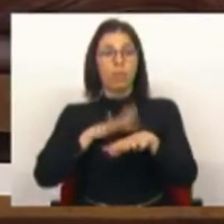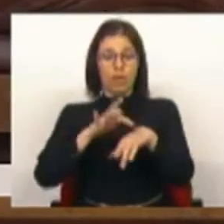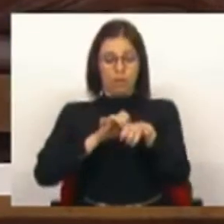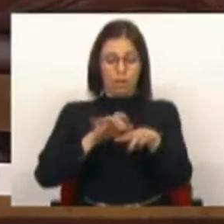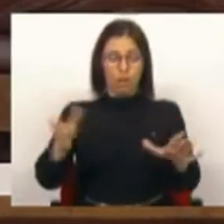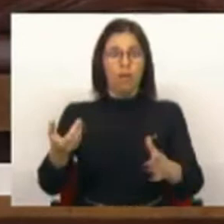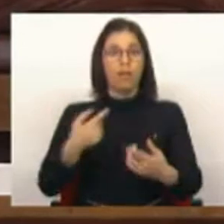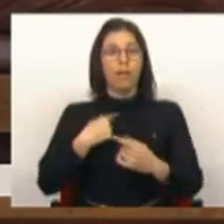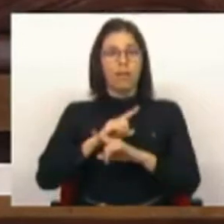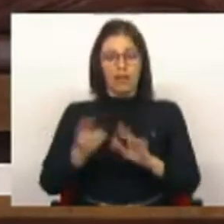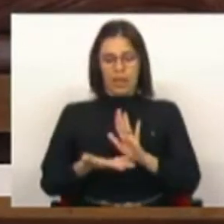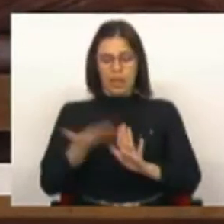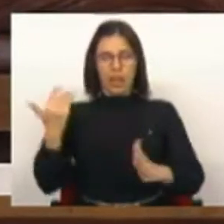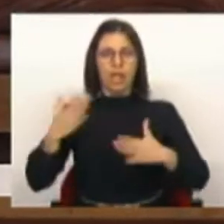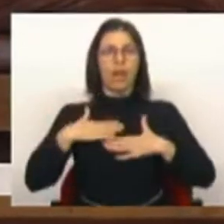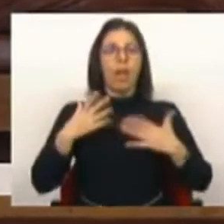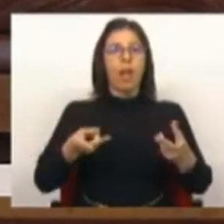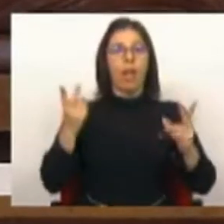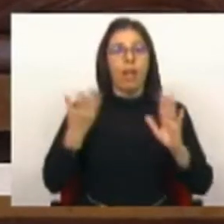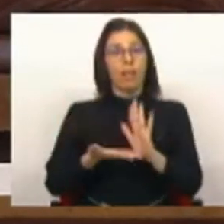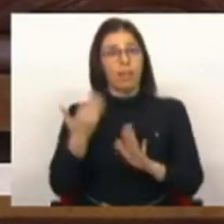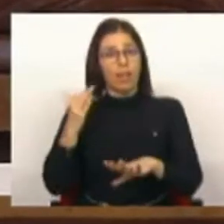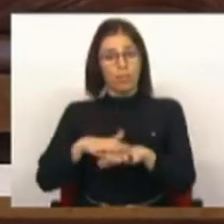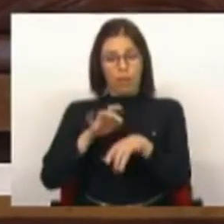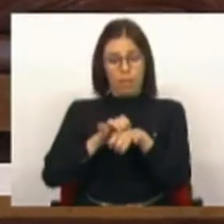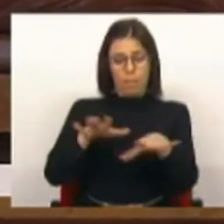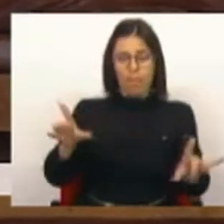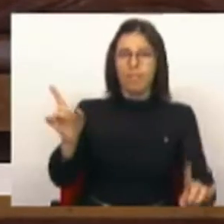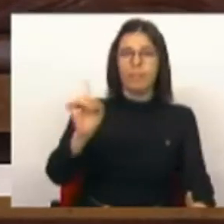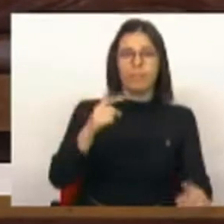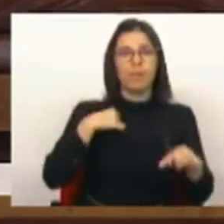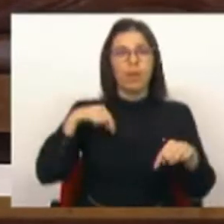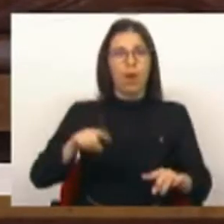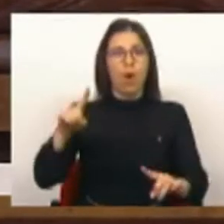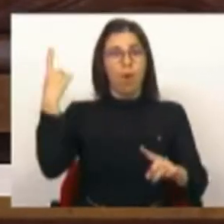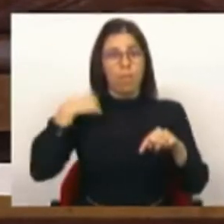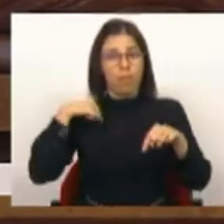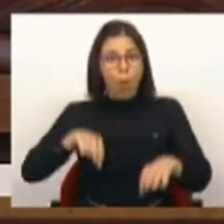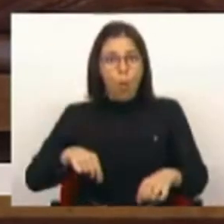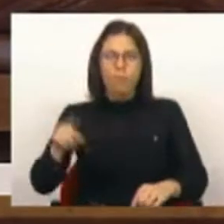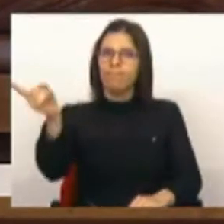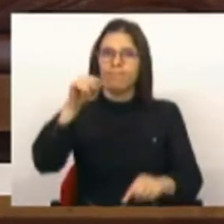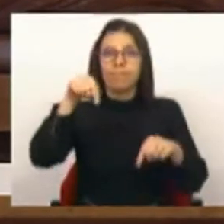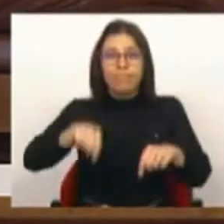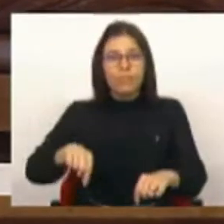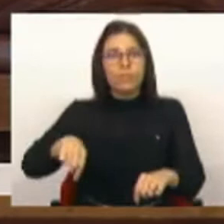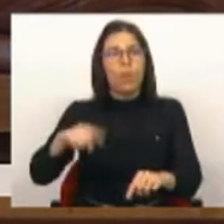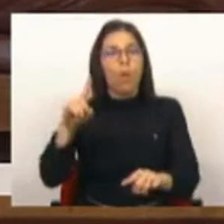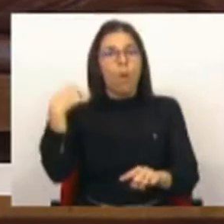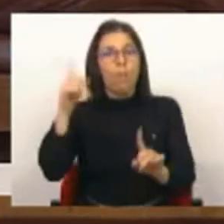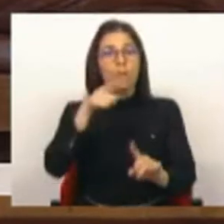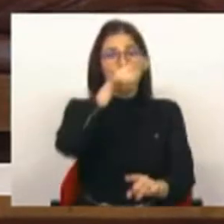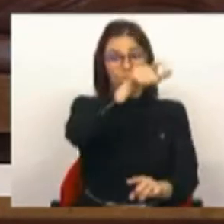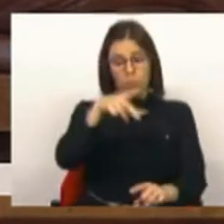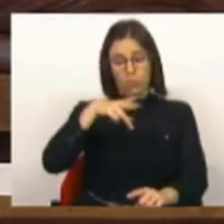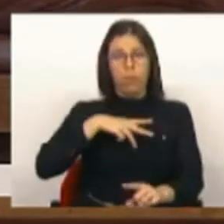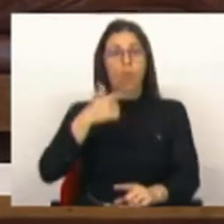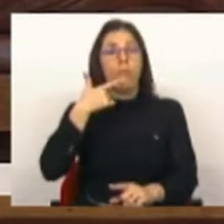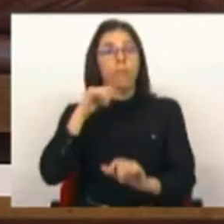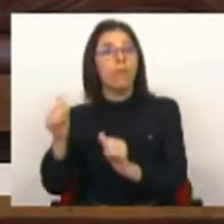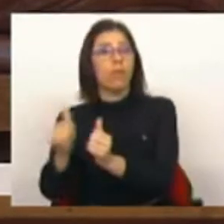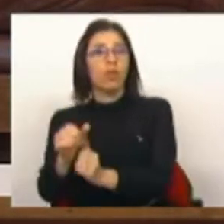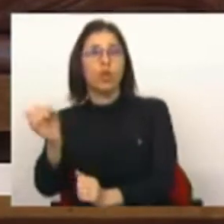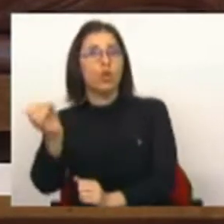que nos retirou a maior parte da nossa liberdade. Não devíamos estar aqui hoje. E não devíamos estar aqui hoje porque os portugueses não puderam estar ao